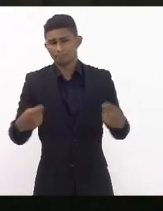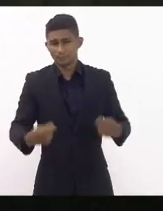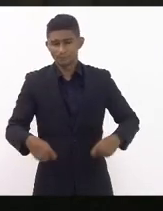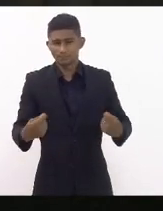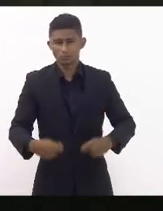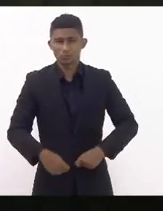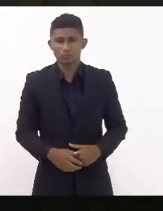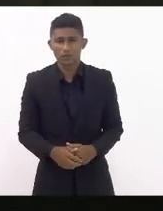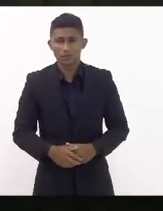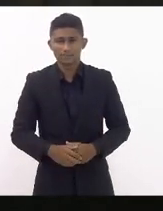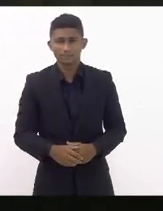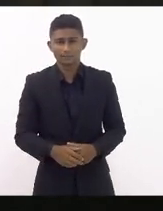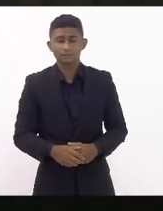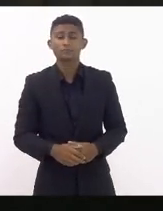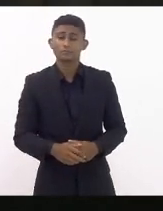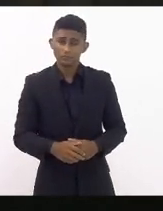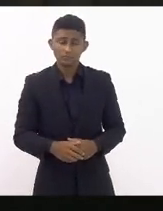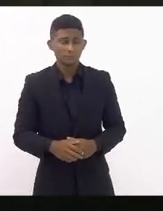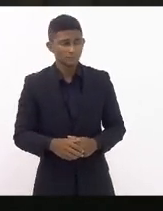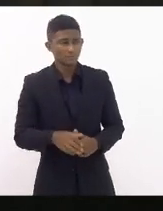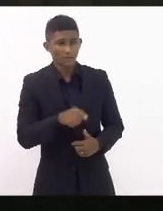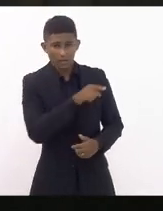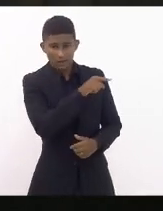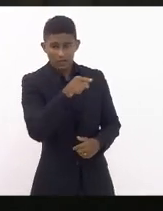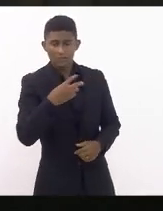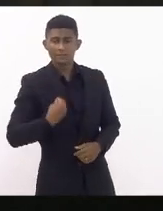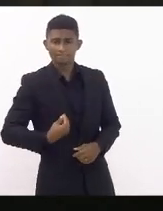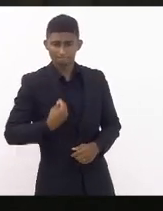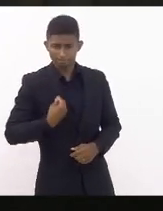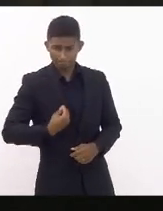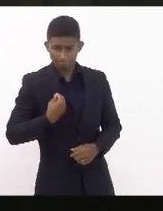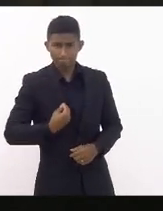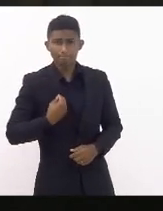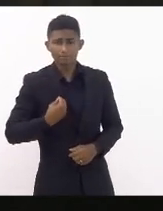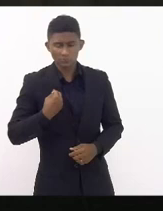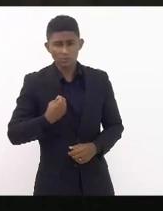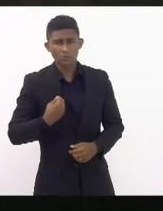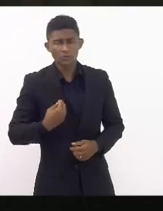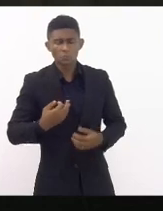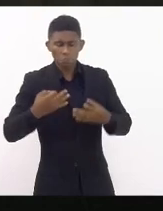precisa de condições adequadas. Então,